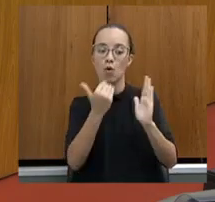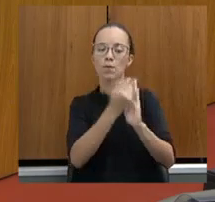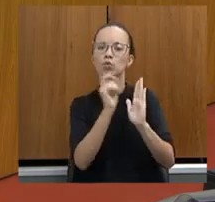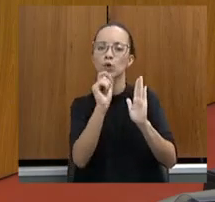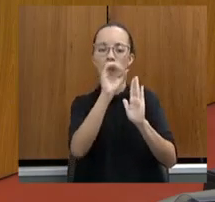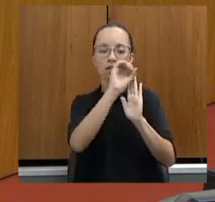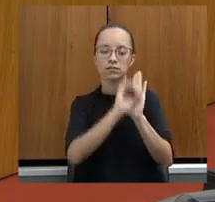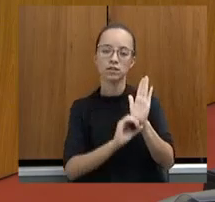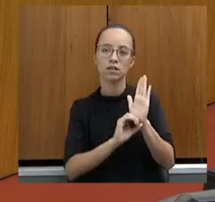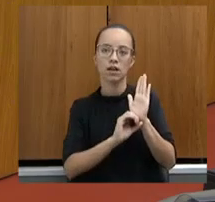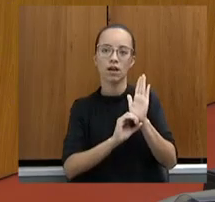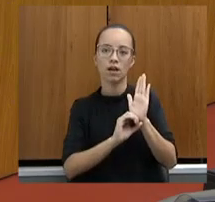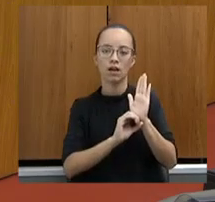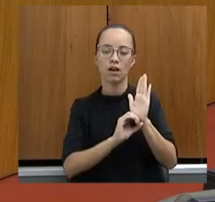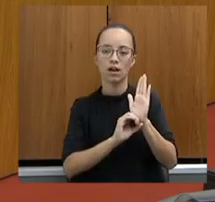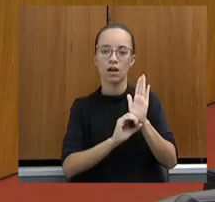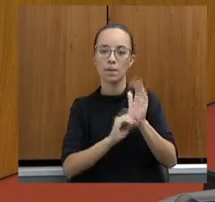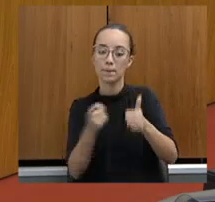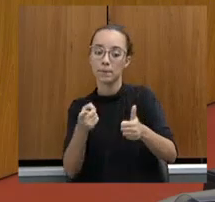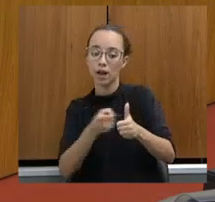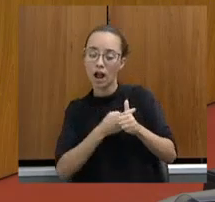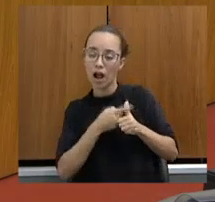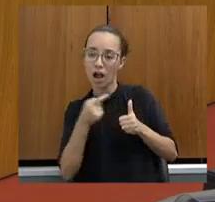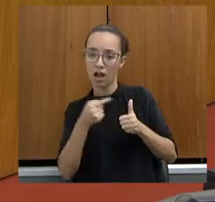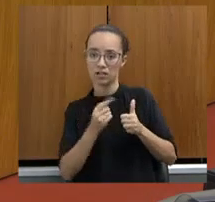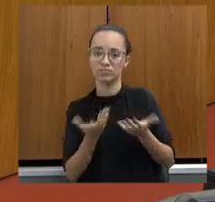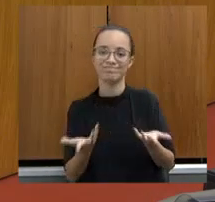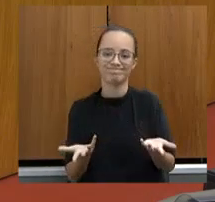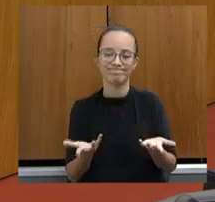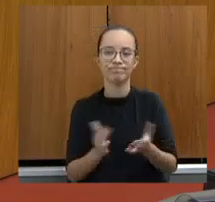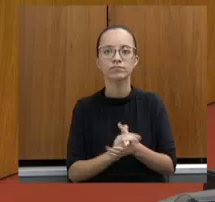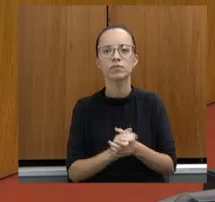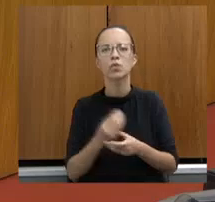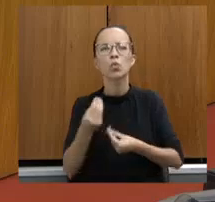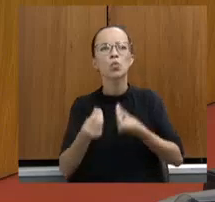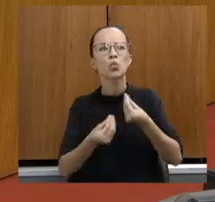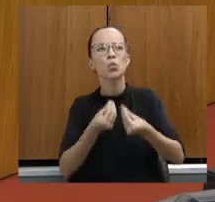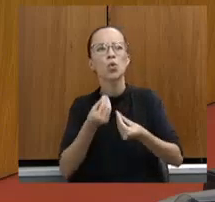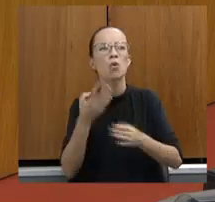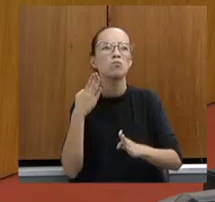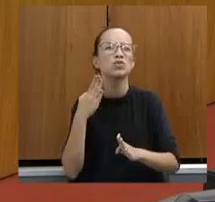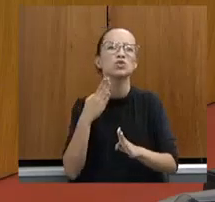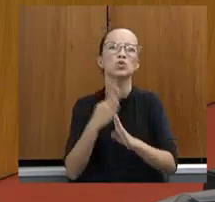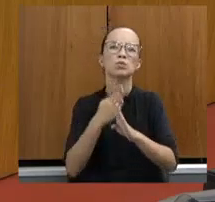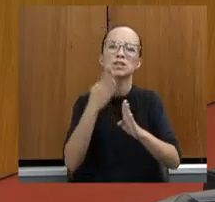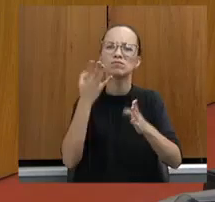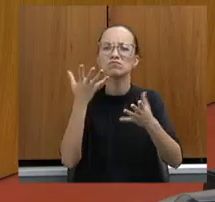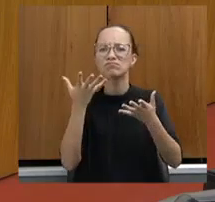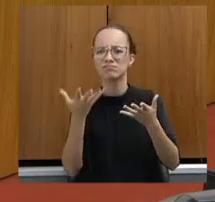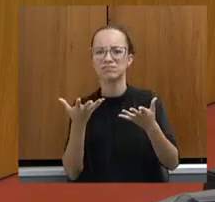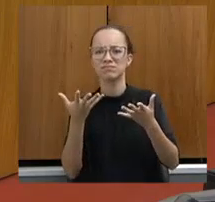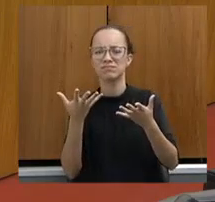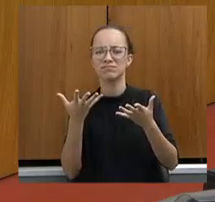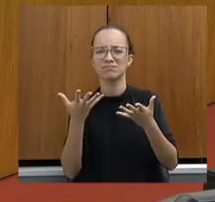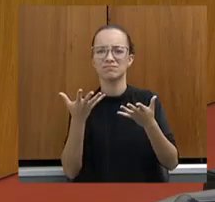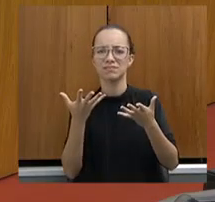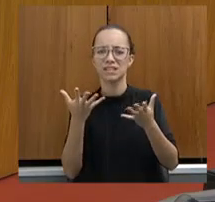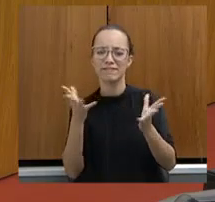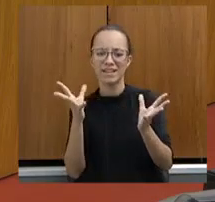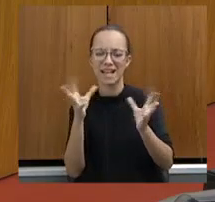para fazer jus as despesas então eu não consigo descobrir onde nós vamos achar que essa conta vai fechar